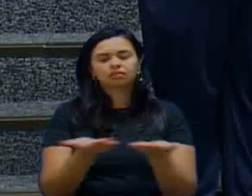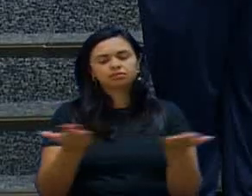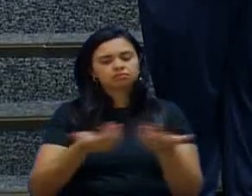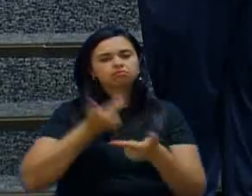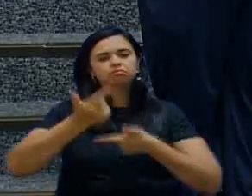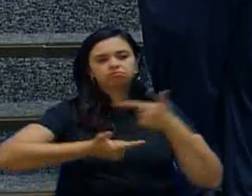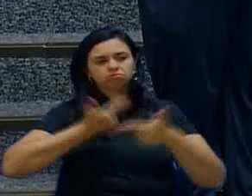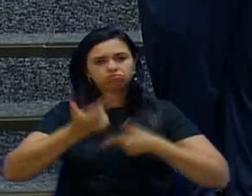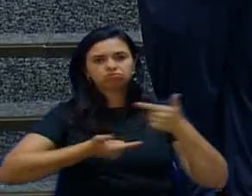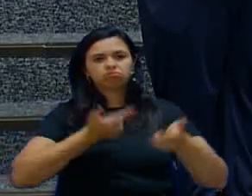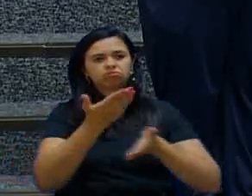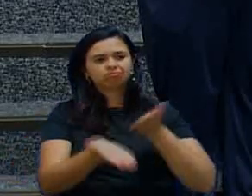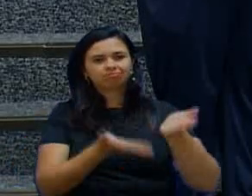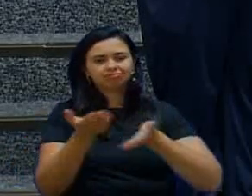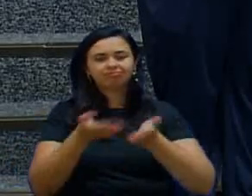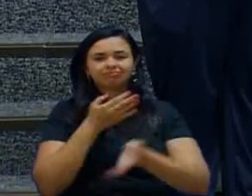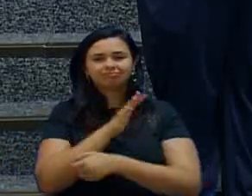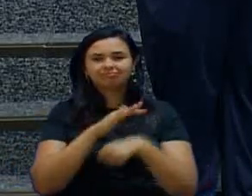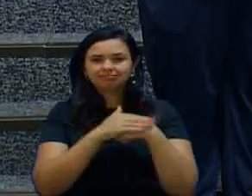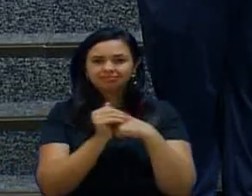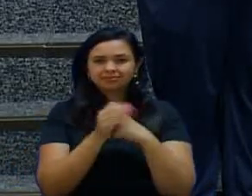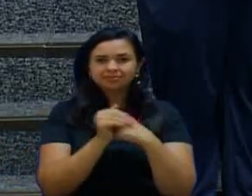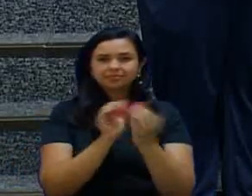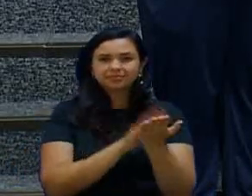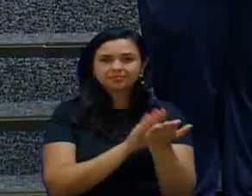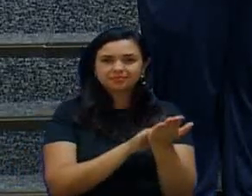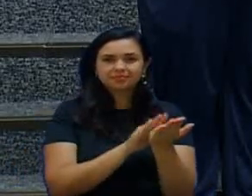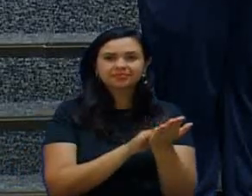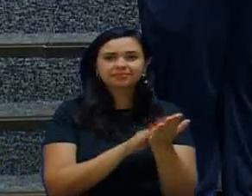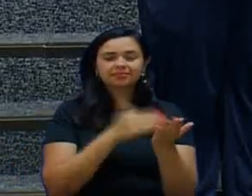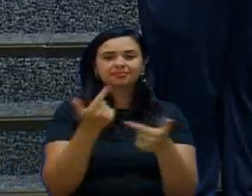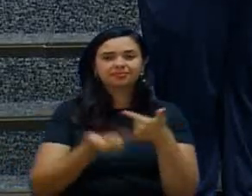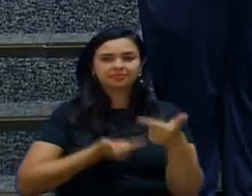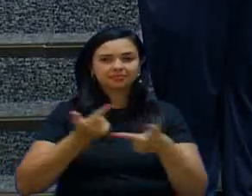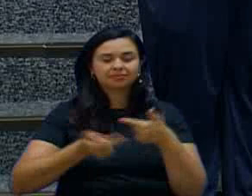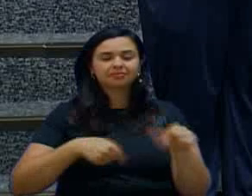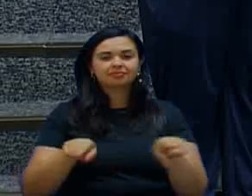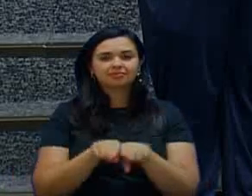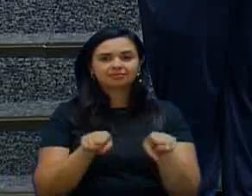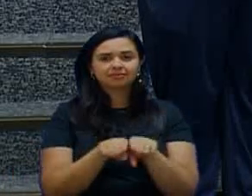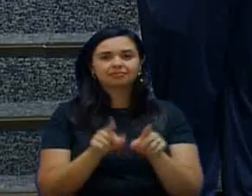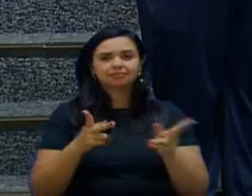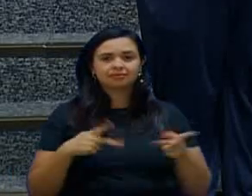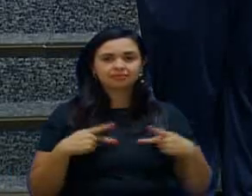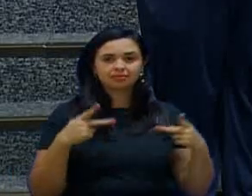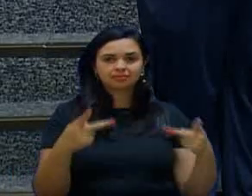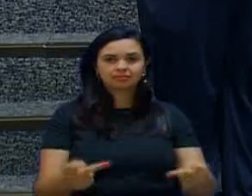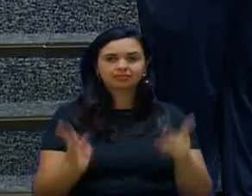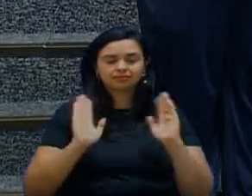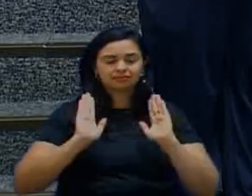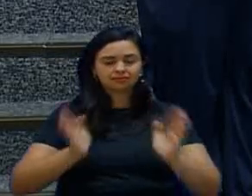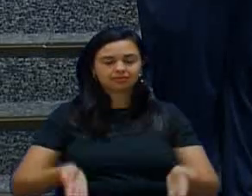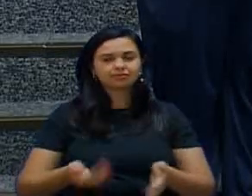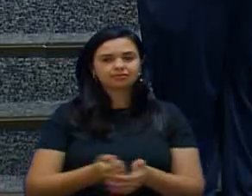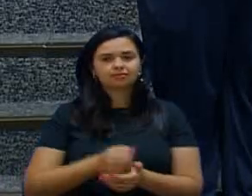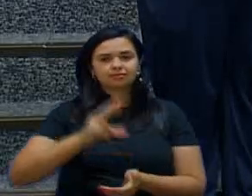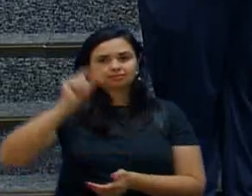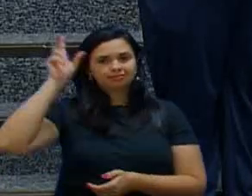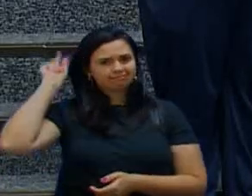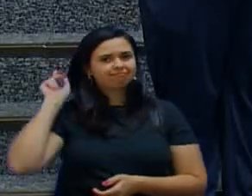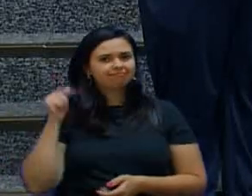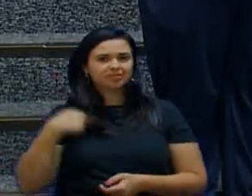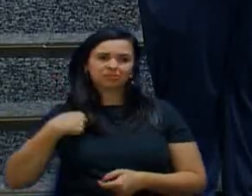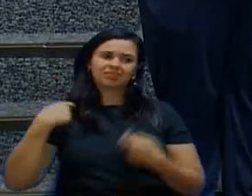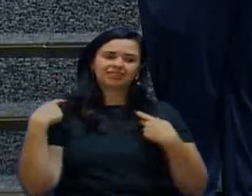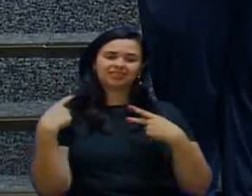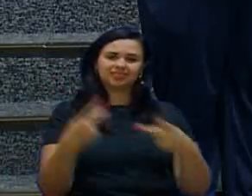eu tenho esse carinho especial também por vocês aí, parabenizar pelo trabalho desenvolvido. Já fiz visita na escola e estou devendo, acho que faz tempinho que eu não vou lá, mas sabe que no